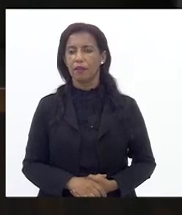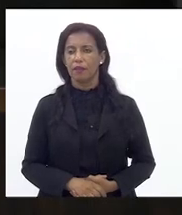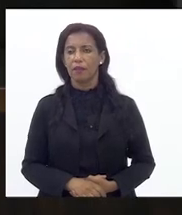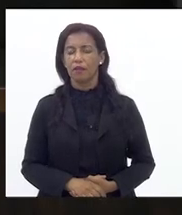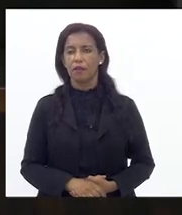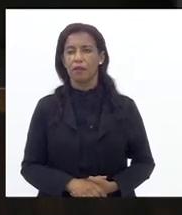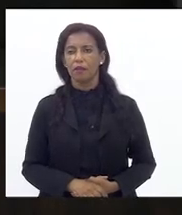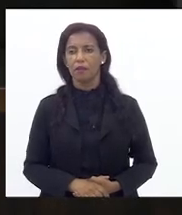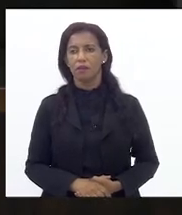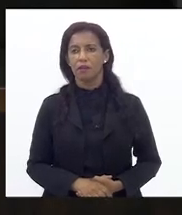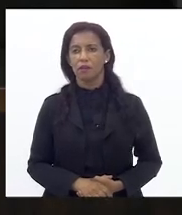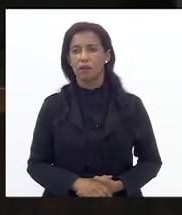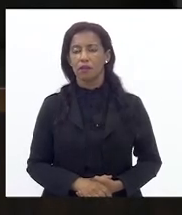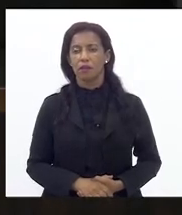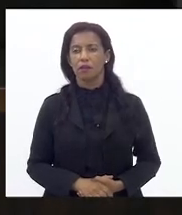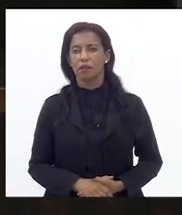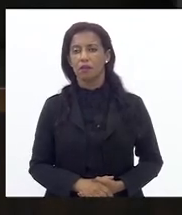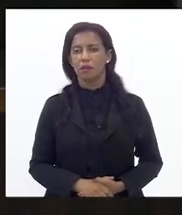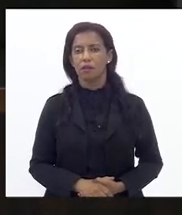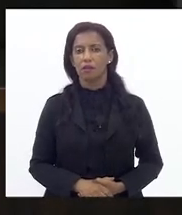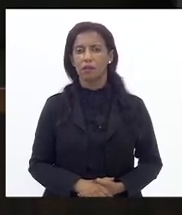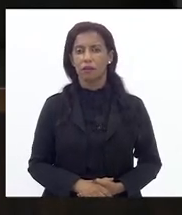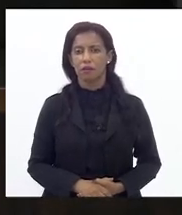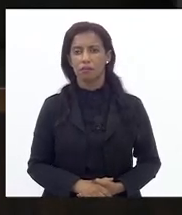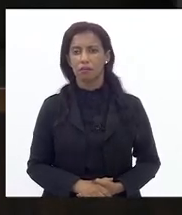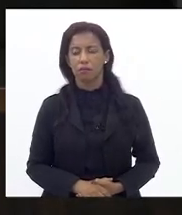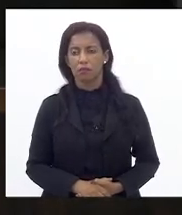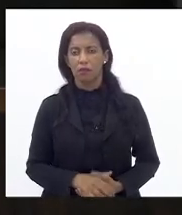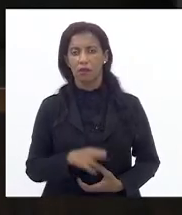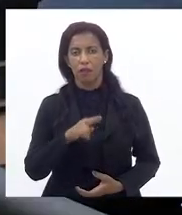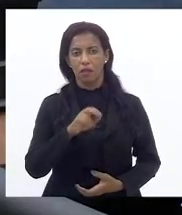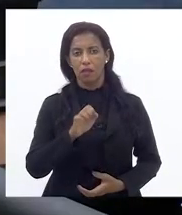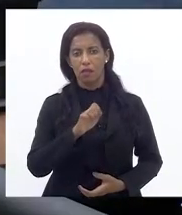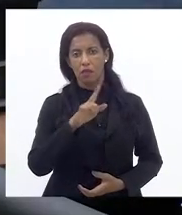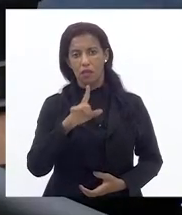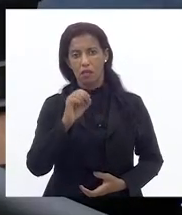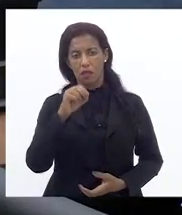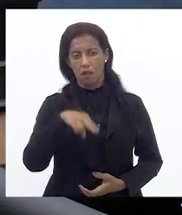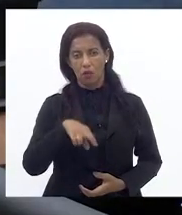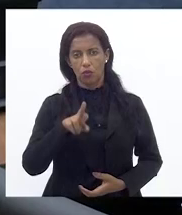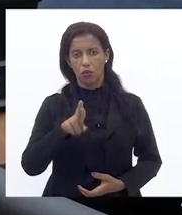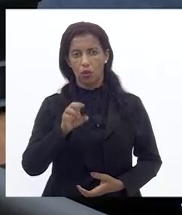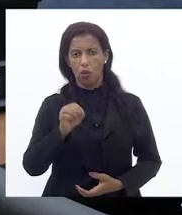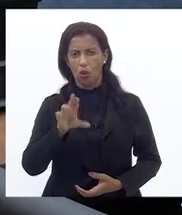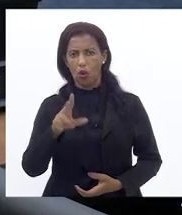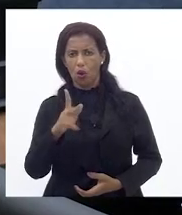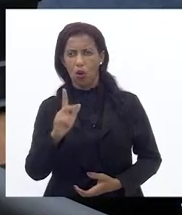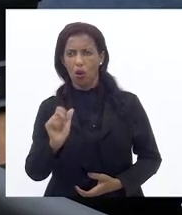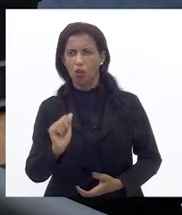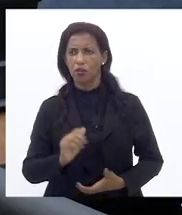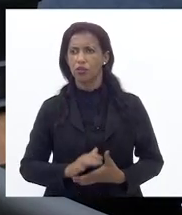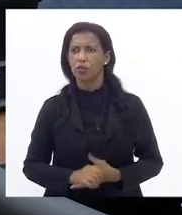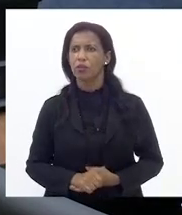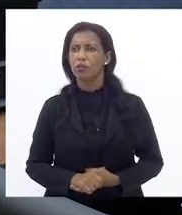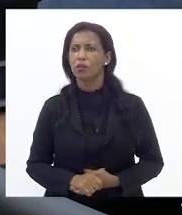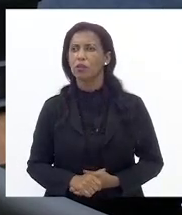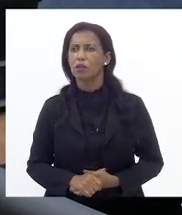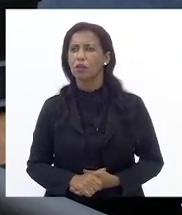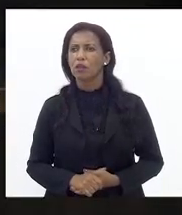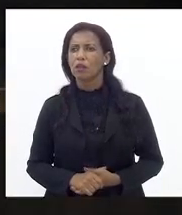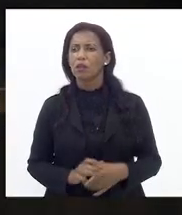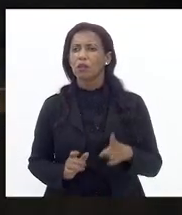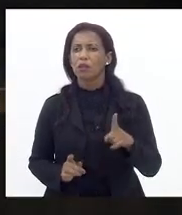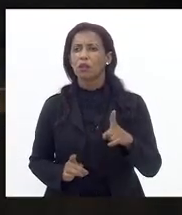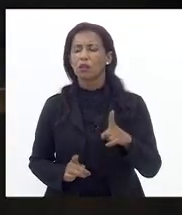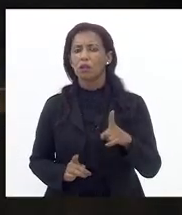com a palavra secretário Nelson Rocha eu vou passar temporariamente só para rapidamente